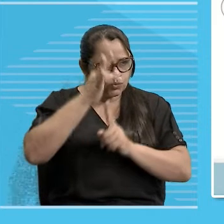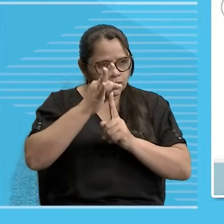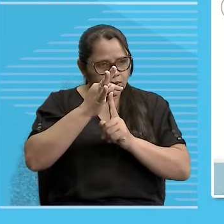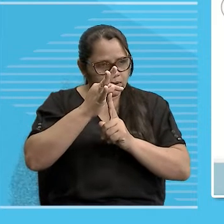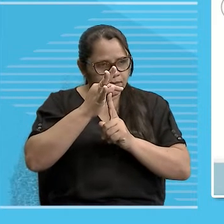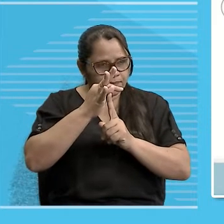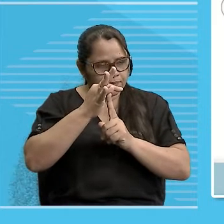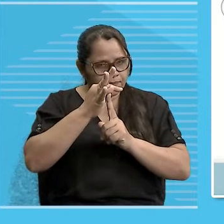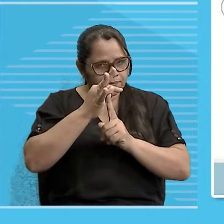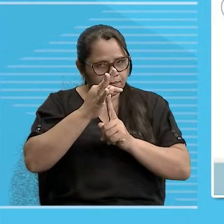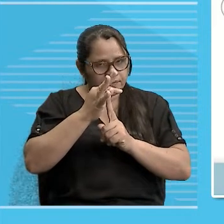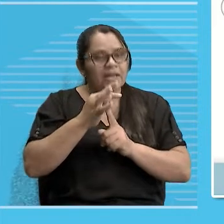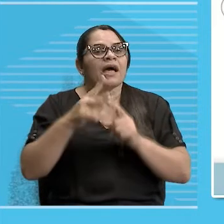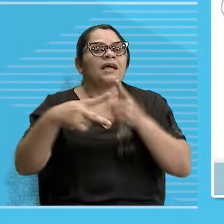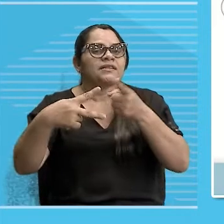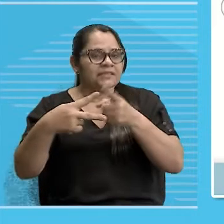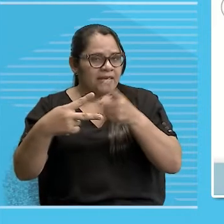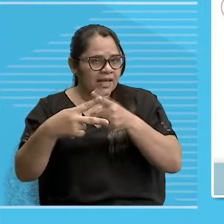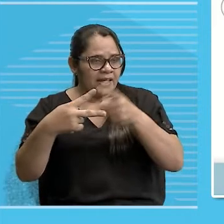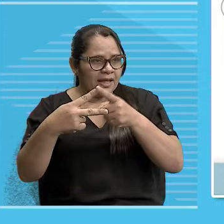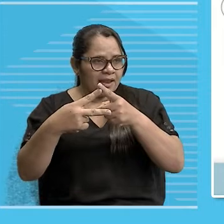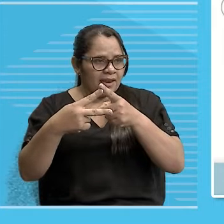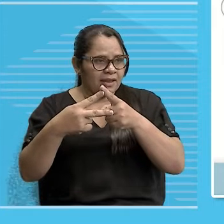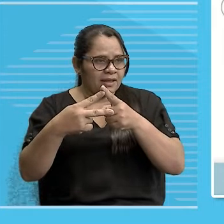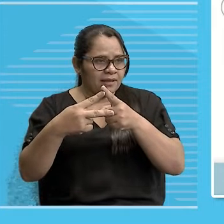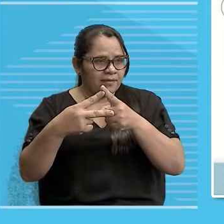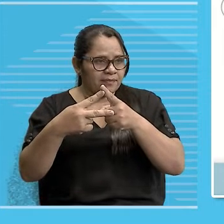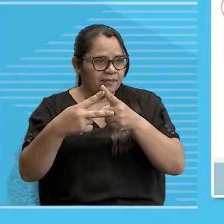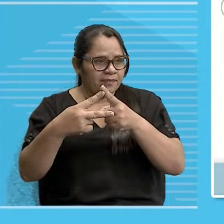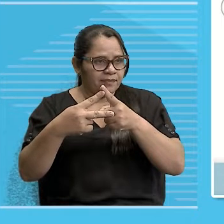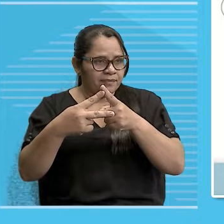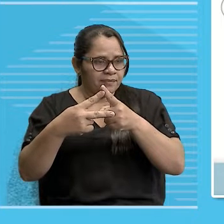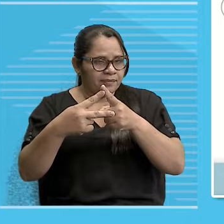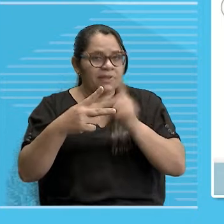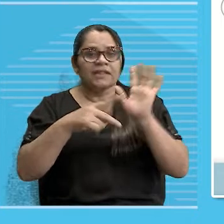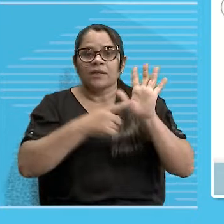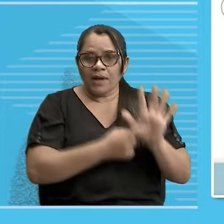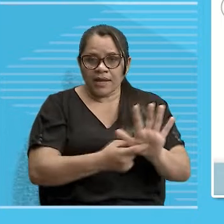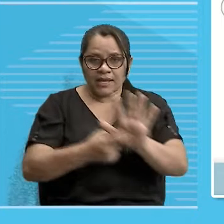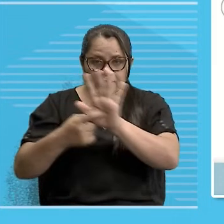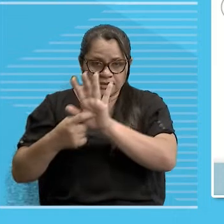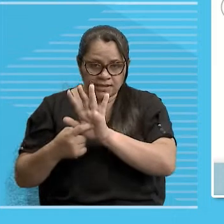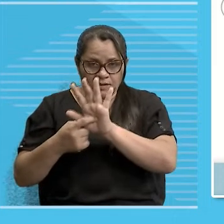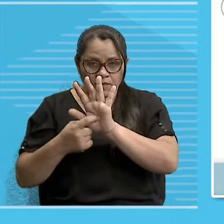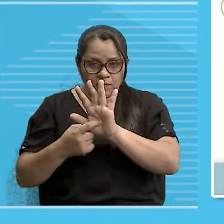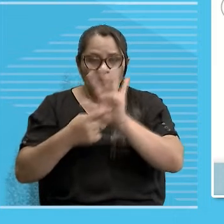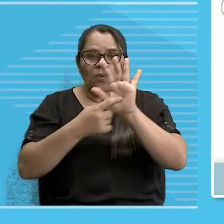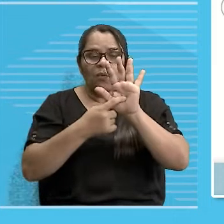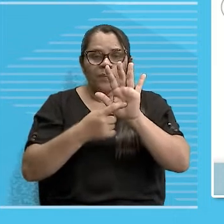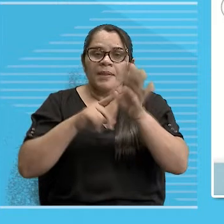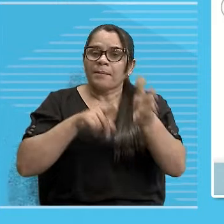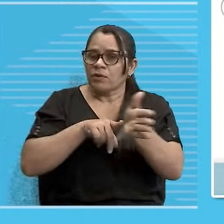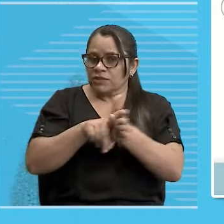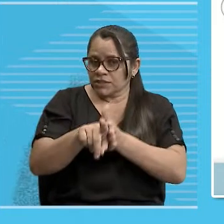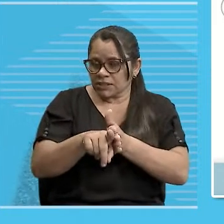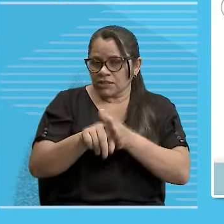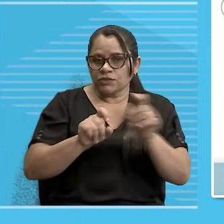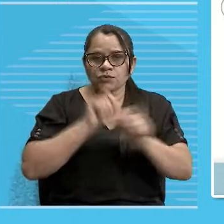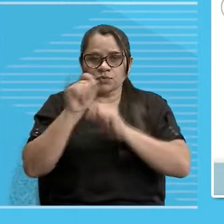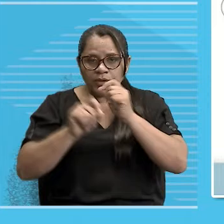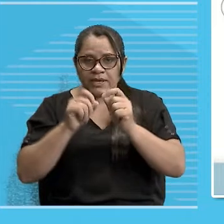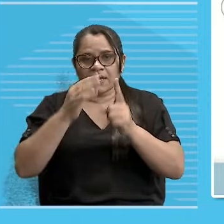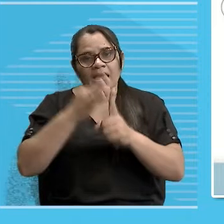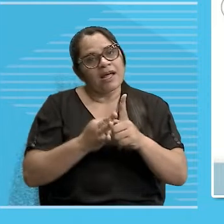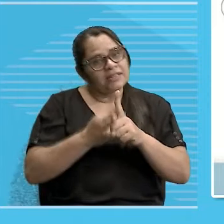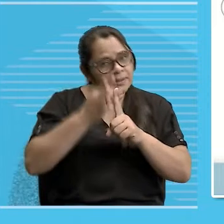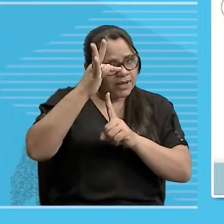Fahrenheit, com a questão me dando, me fornecendo a